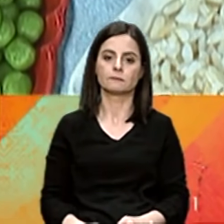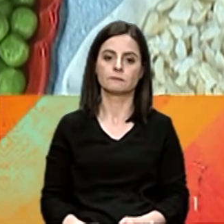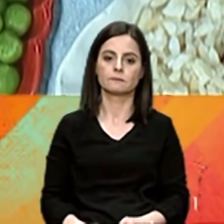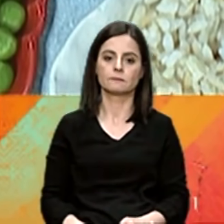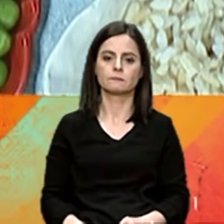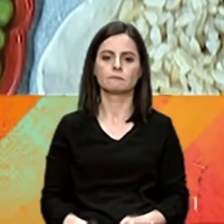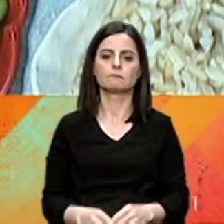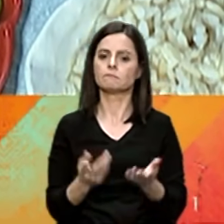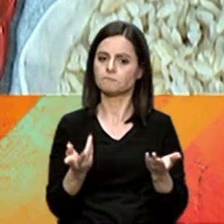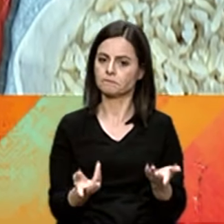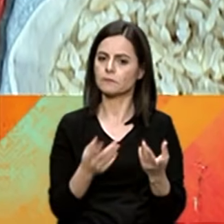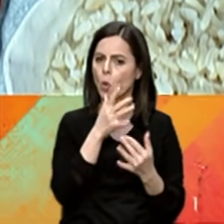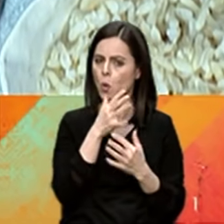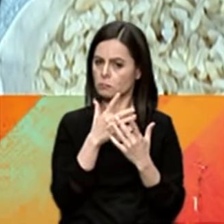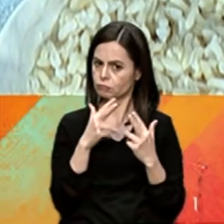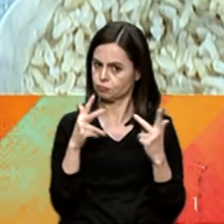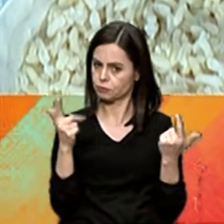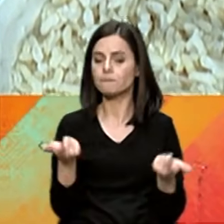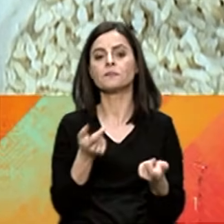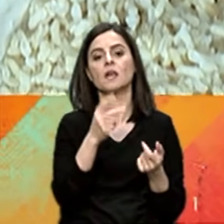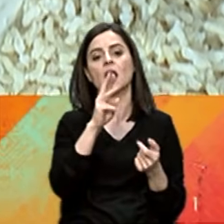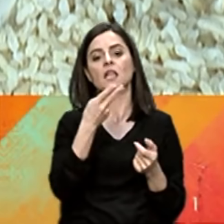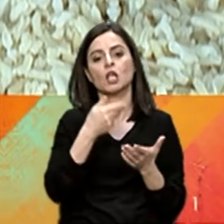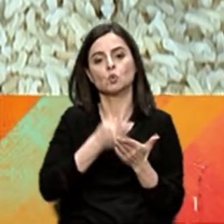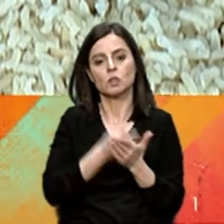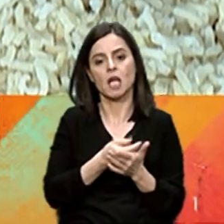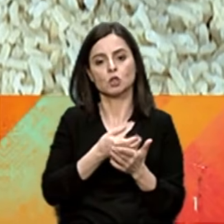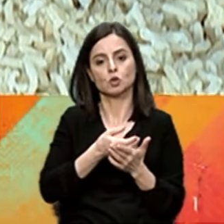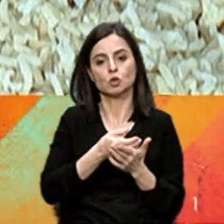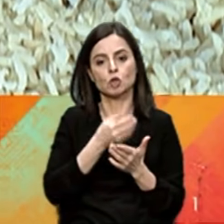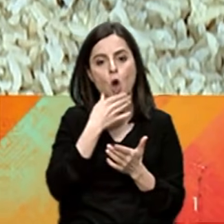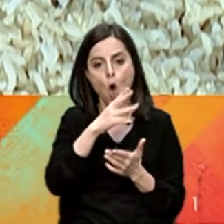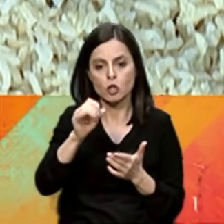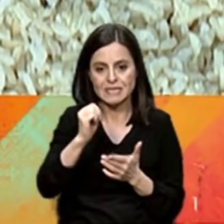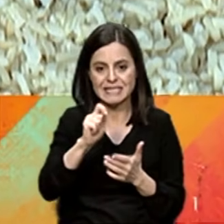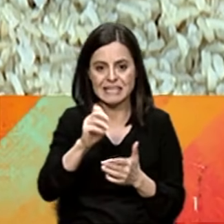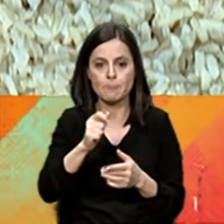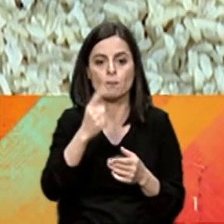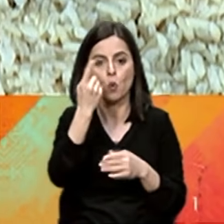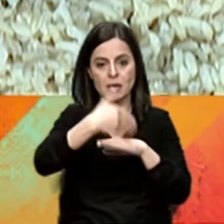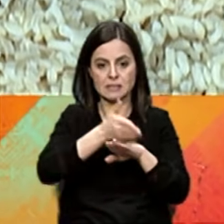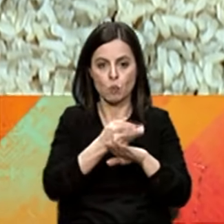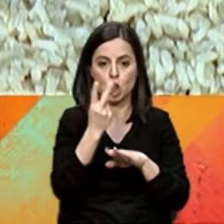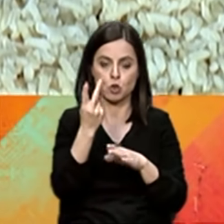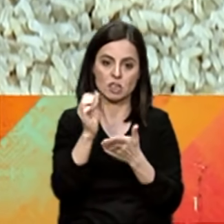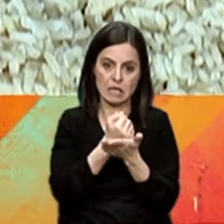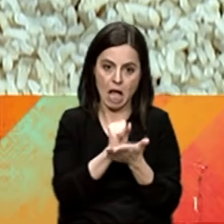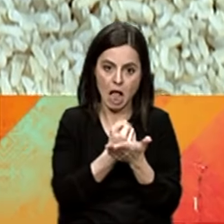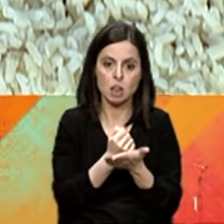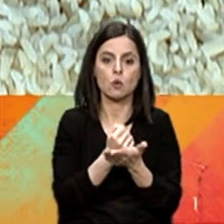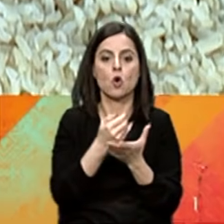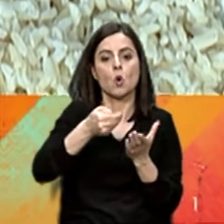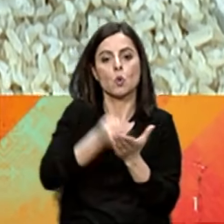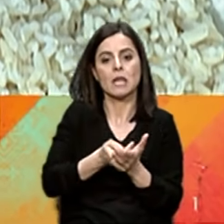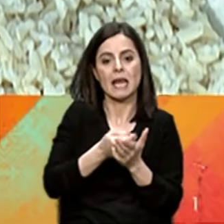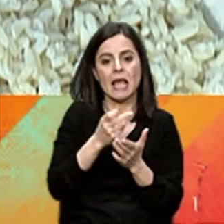É uma receita colorida, não haja dúvidas. 3 colheres de sopa de óleo de sésamo, uma cebola, 2 dentes de alho, uma colher de chá de açafrão da Índia,